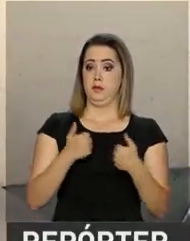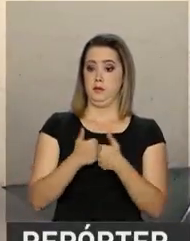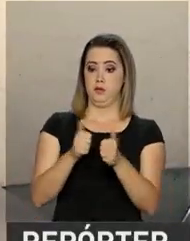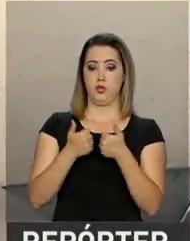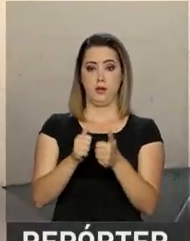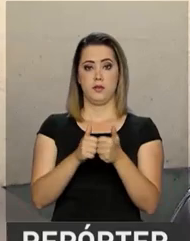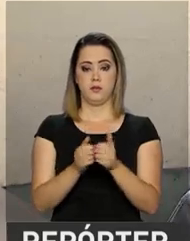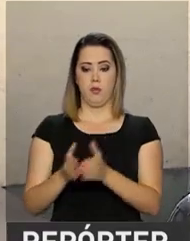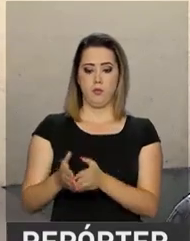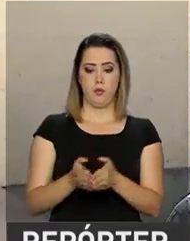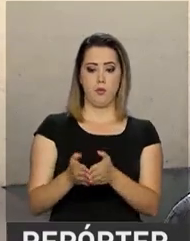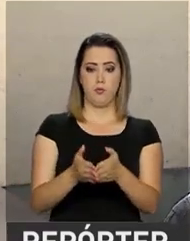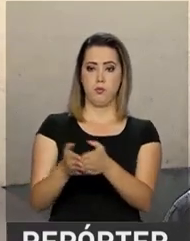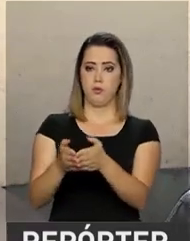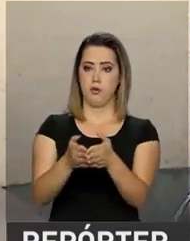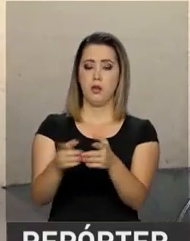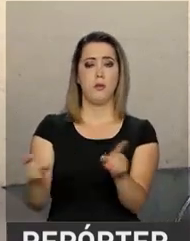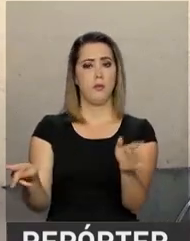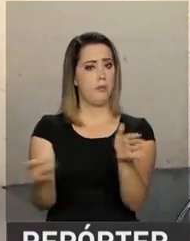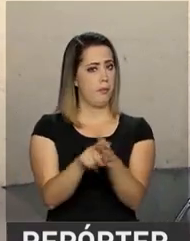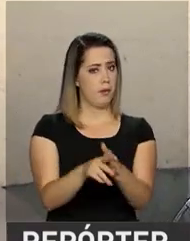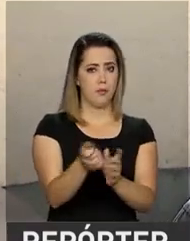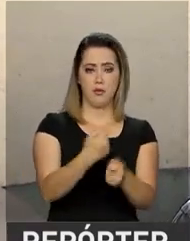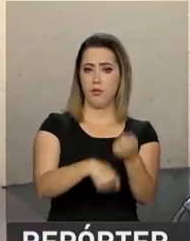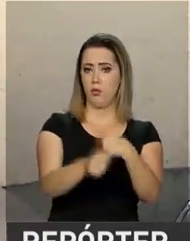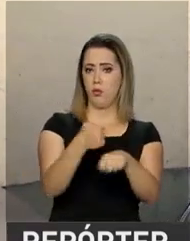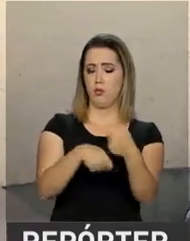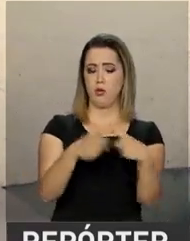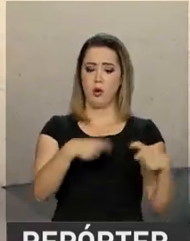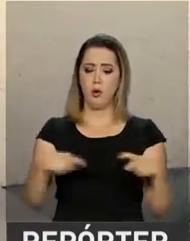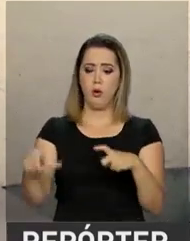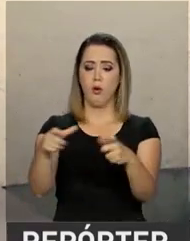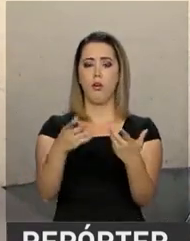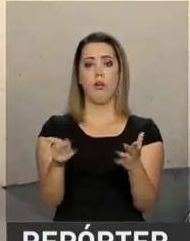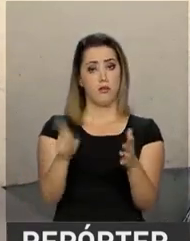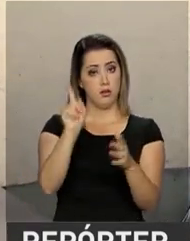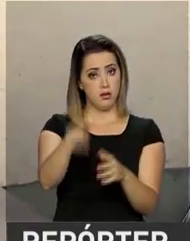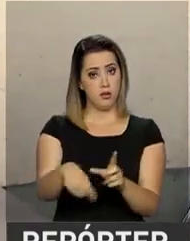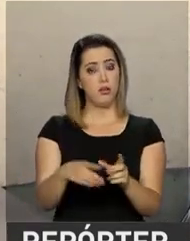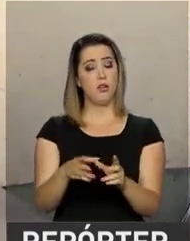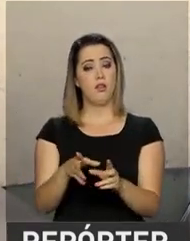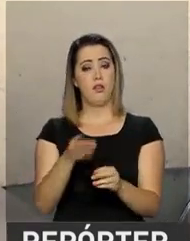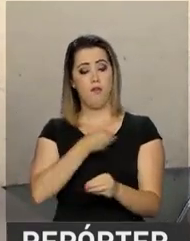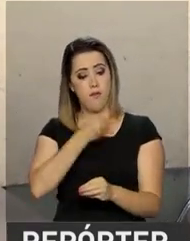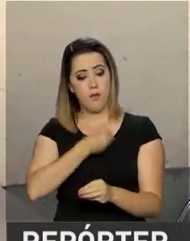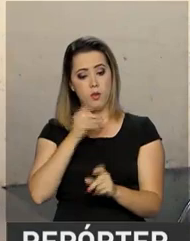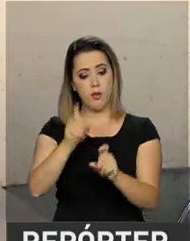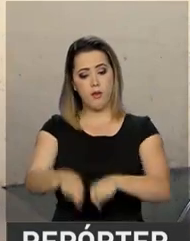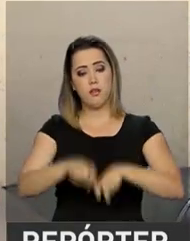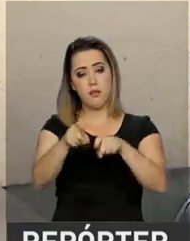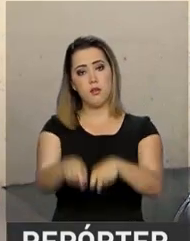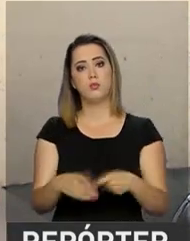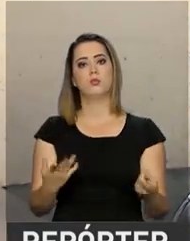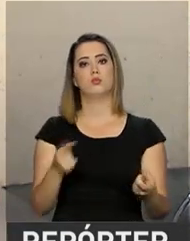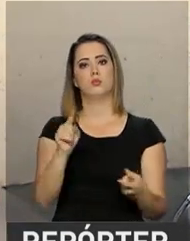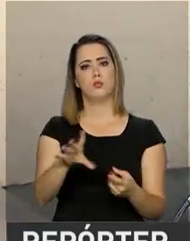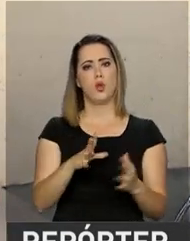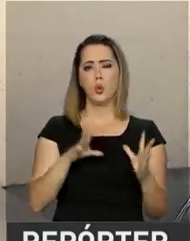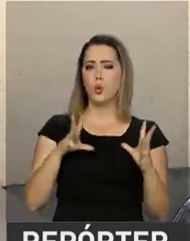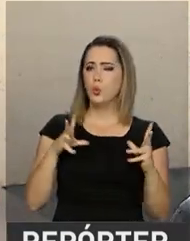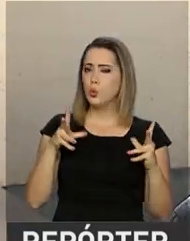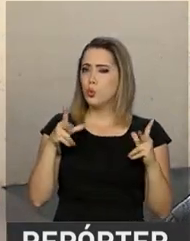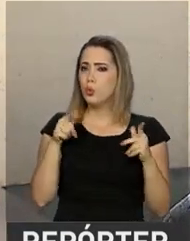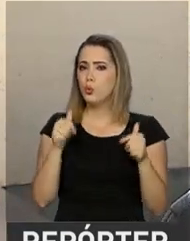portes têm a própria economia local da cidade que são exclusivamente agrícolas enfim é de modo geral até a cadeia